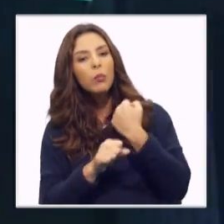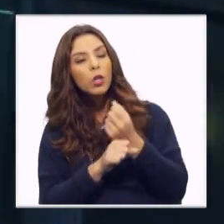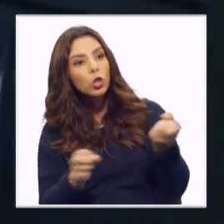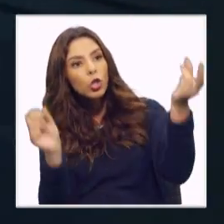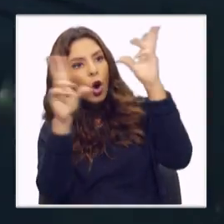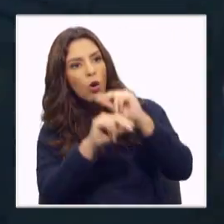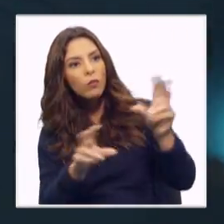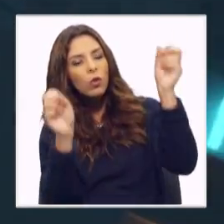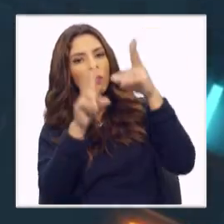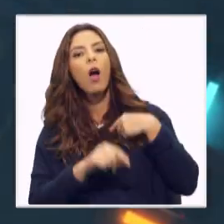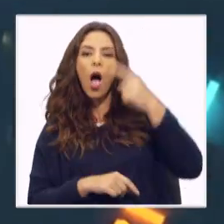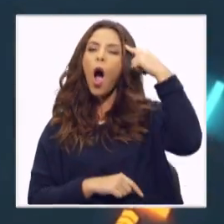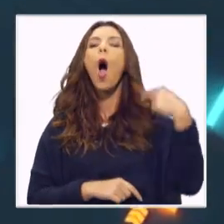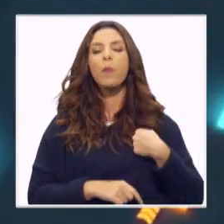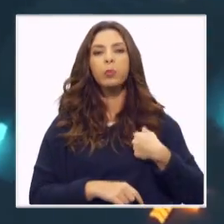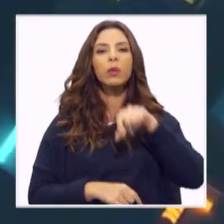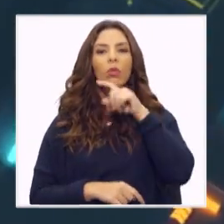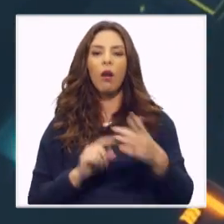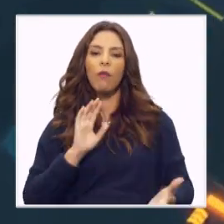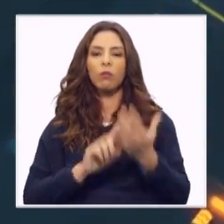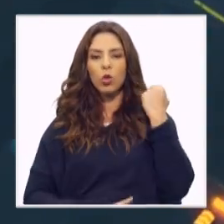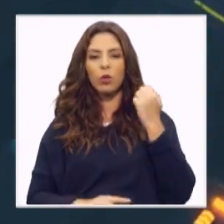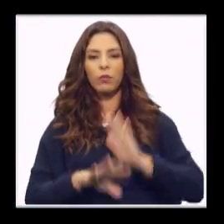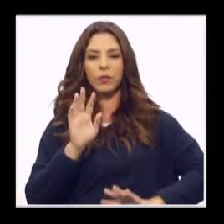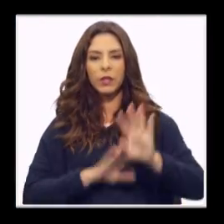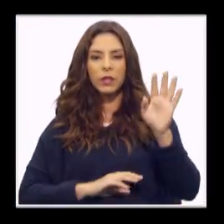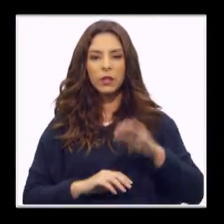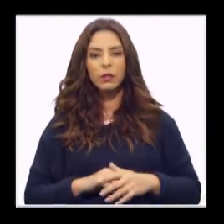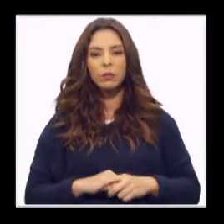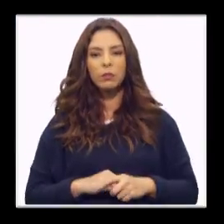novos trabalhos, e agora sinto que sou mais capaz de fazer as coisas.